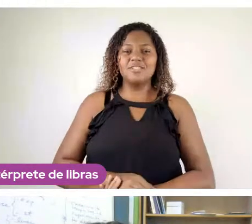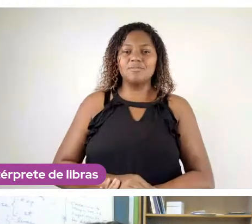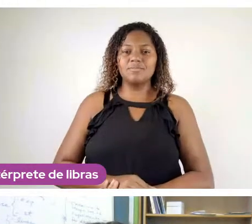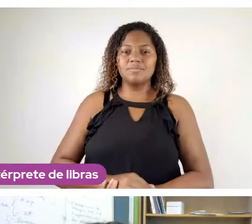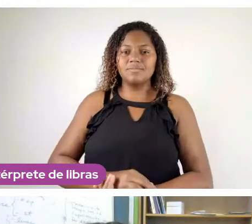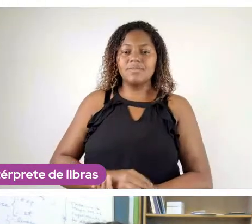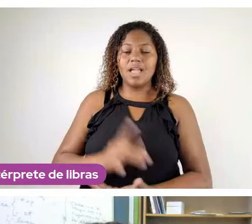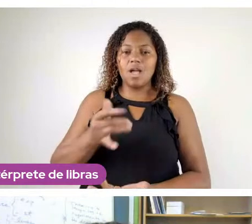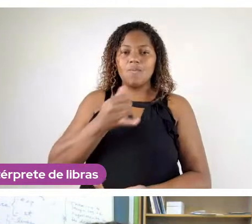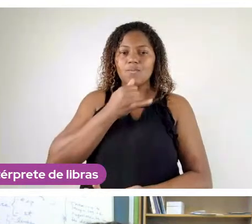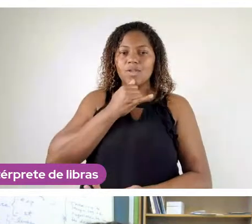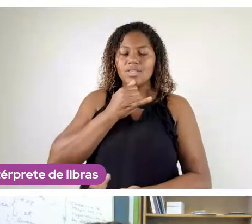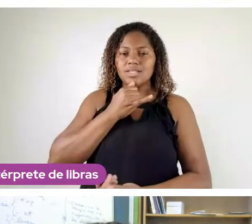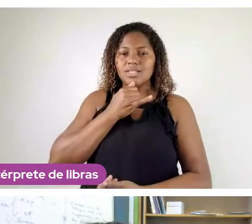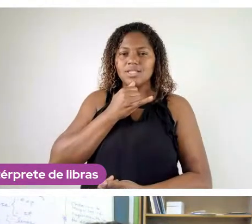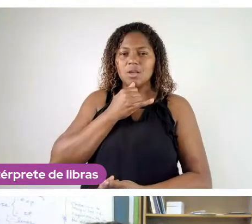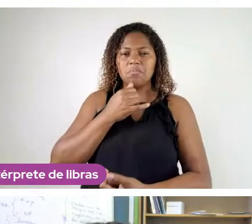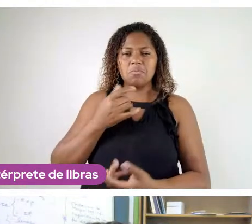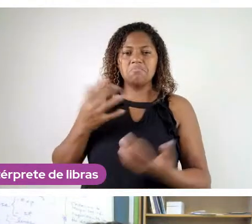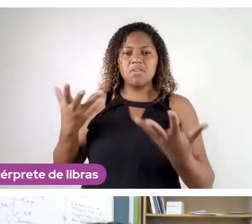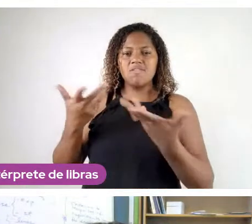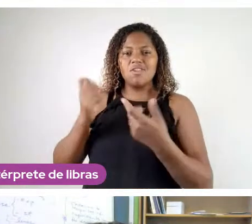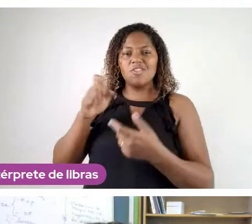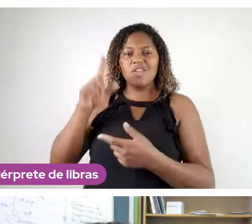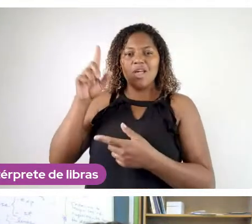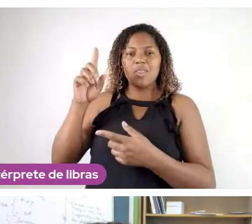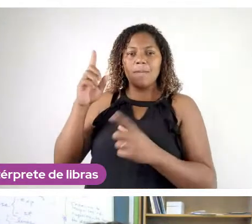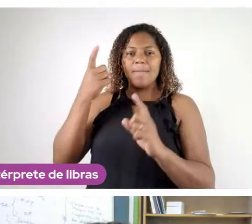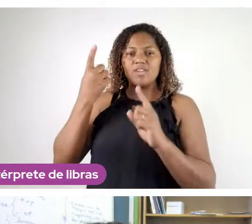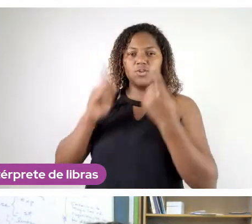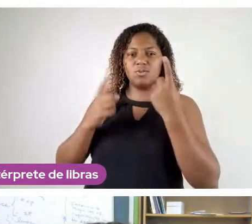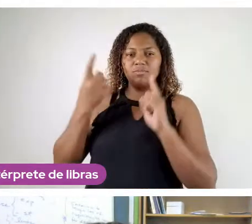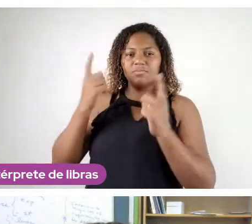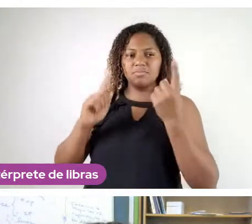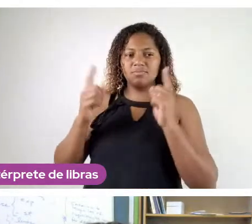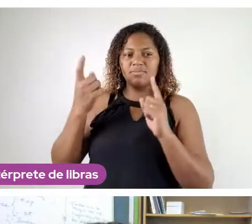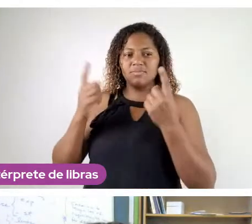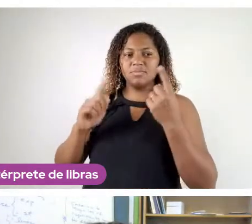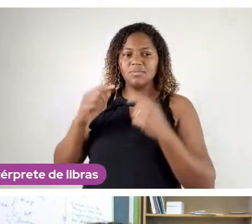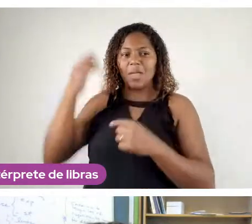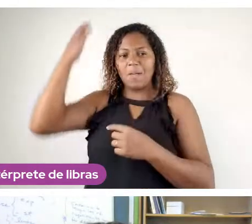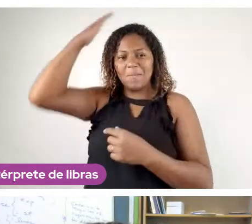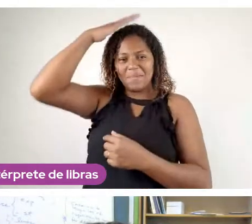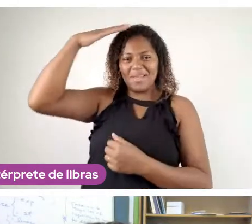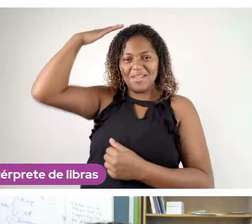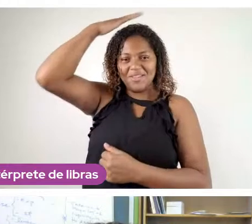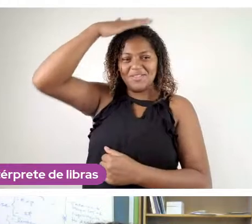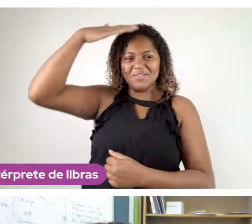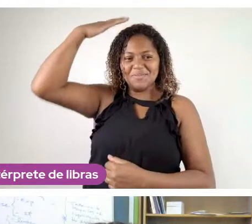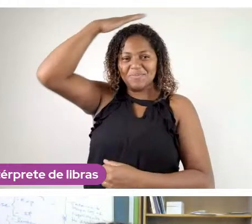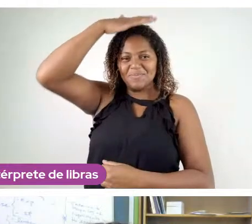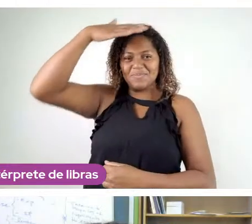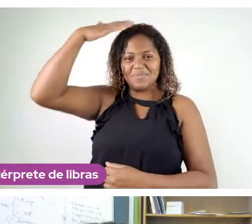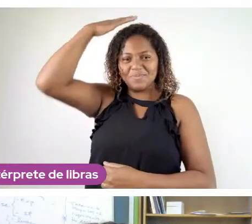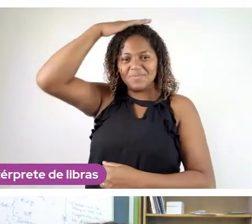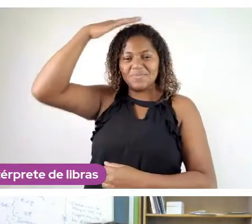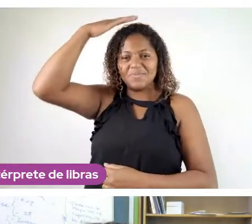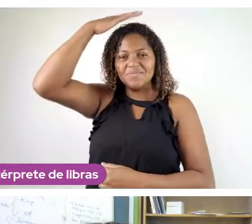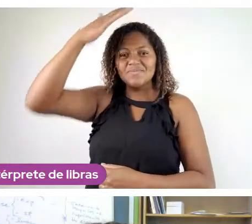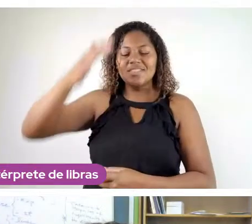exemplo muito bonito em México, se chama Cabo Pulmo. Não sei se muita gente conhecerá, mas os